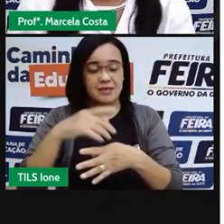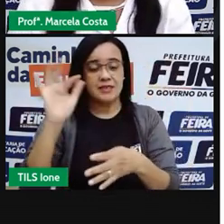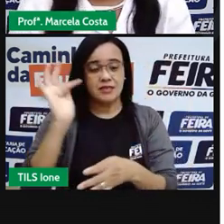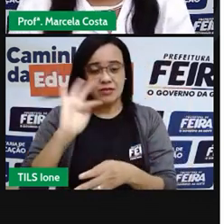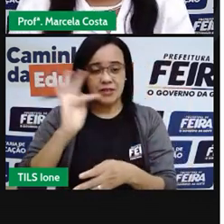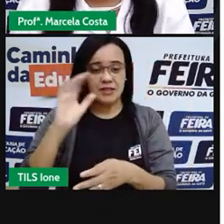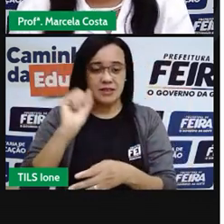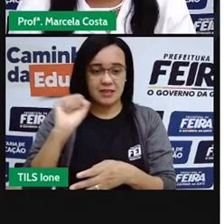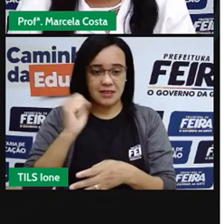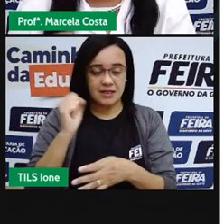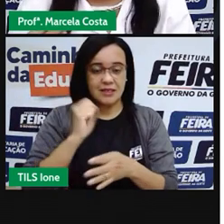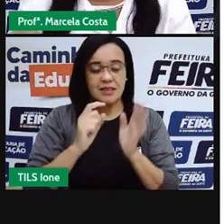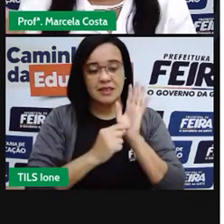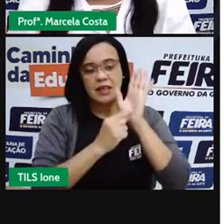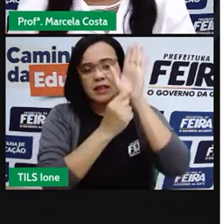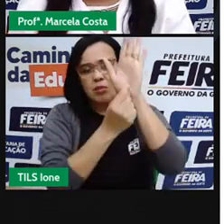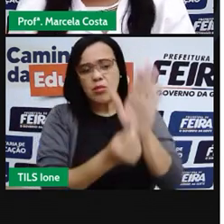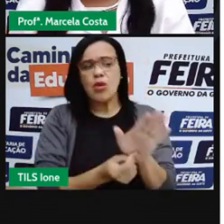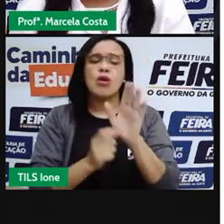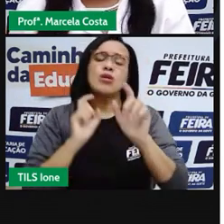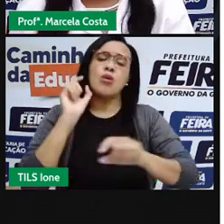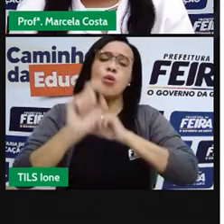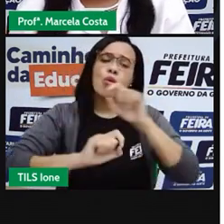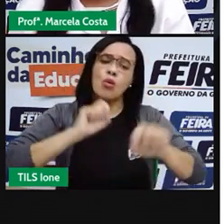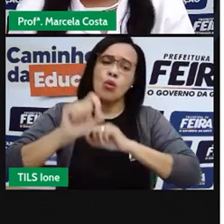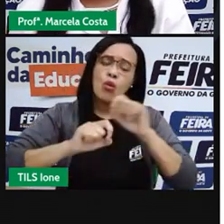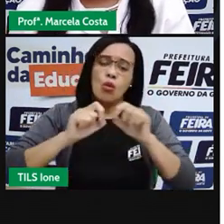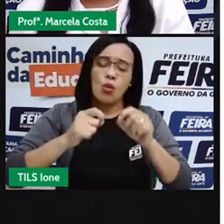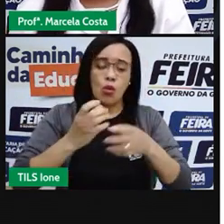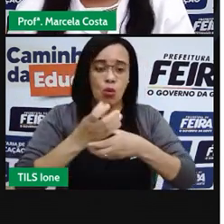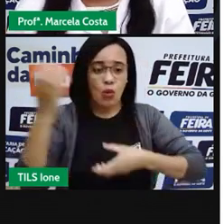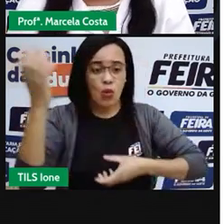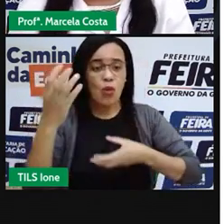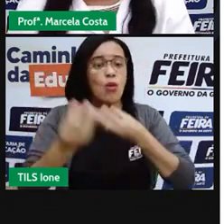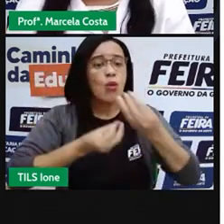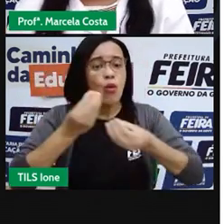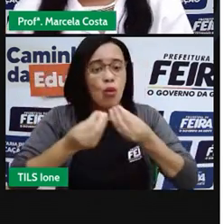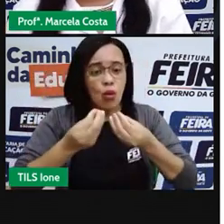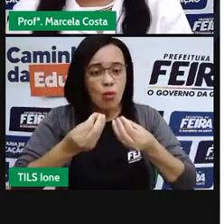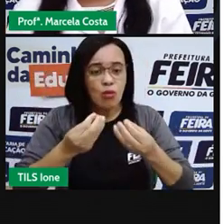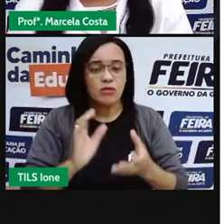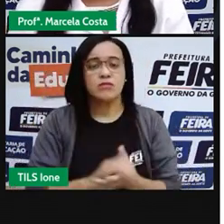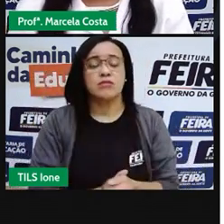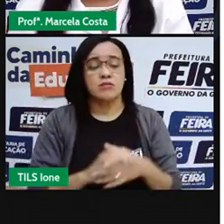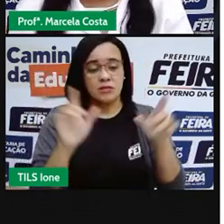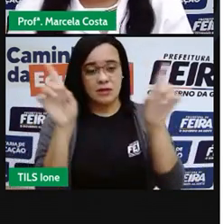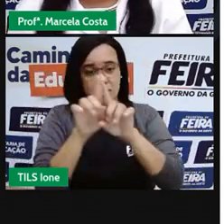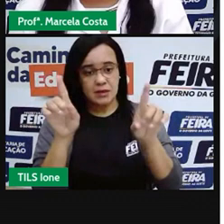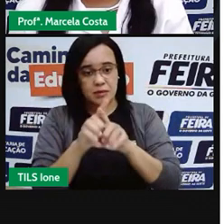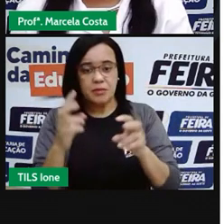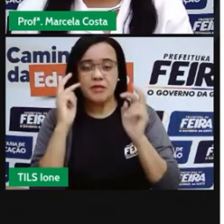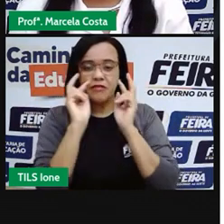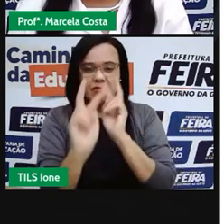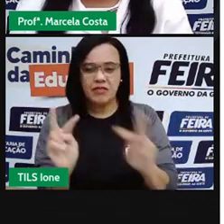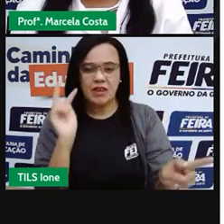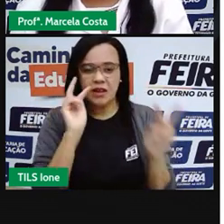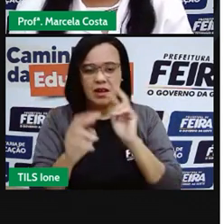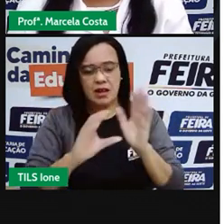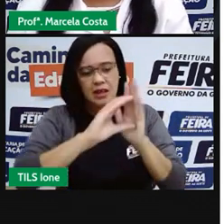representações da arquitetura aqui da nossa cidade, tá certo? E aí a gente vai observar